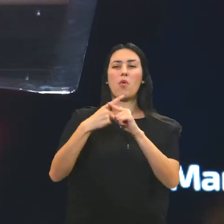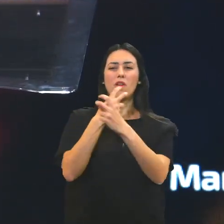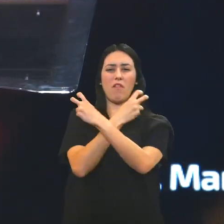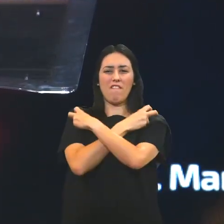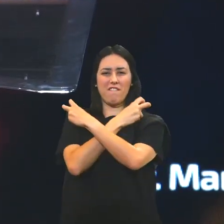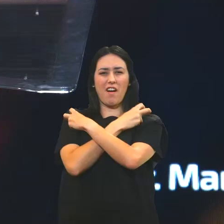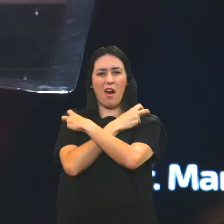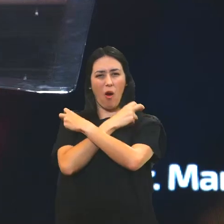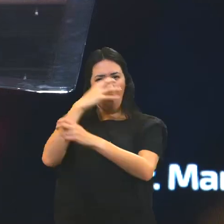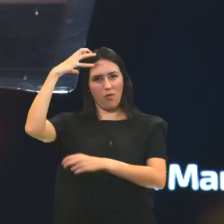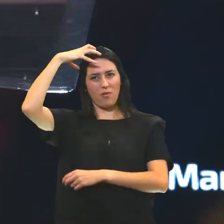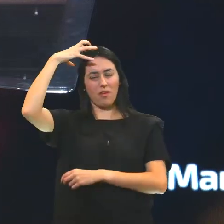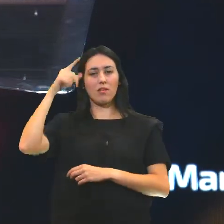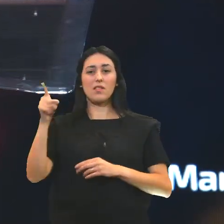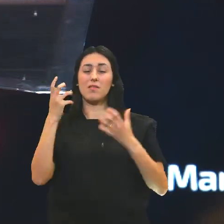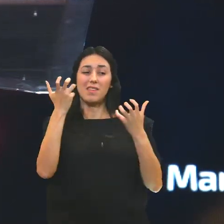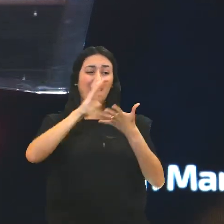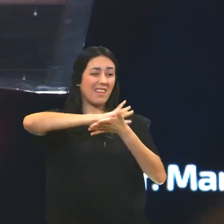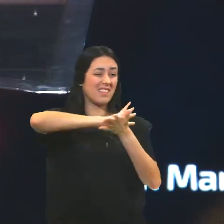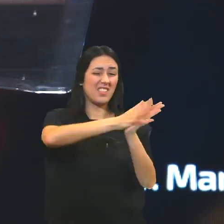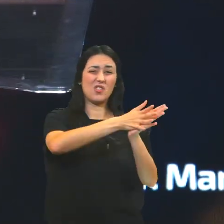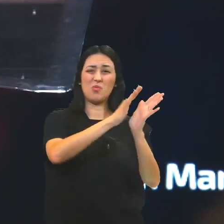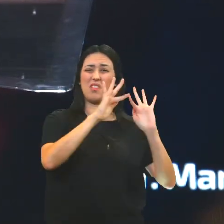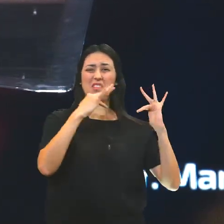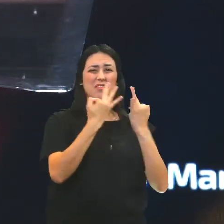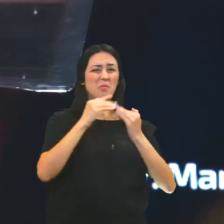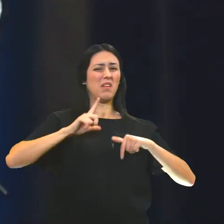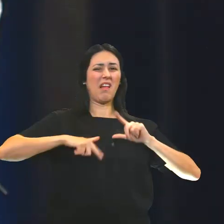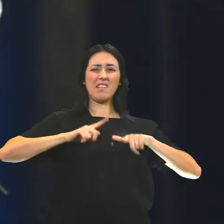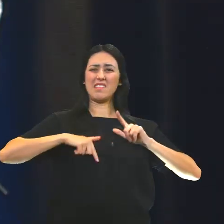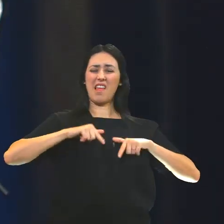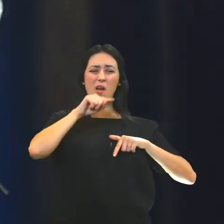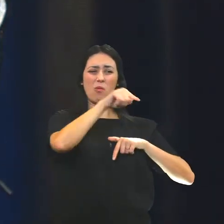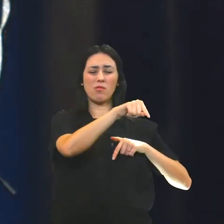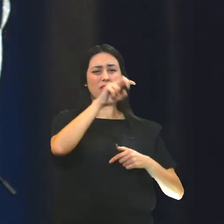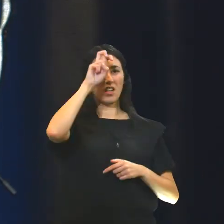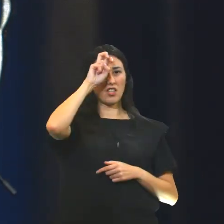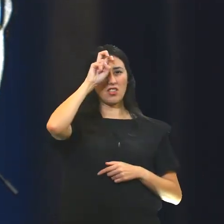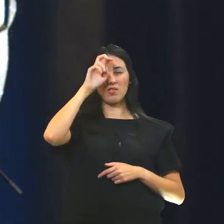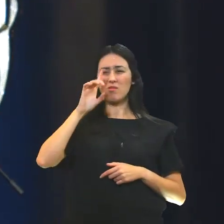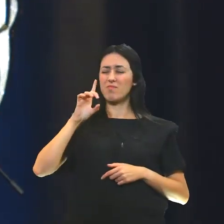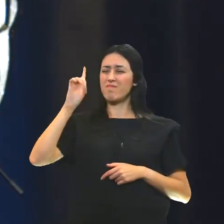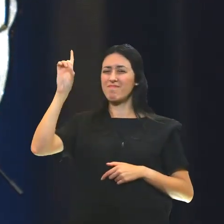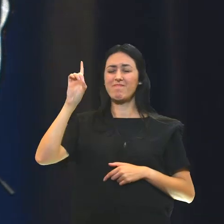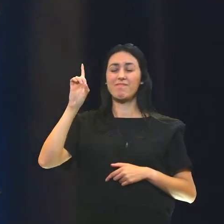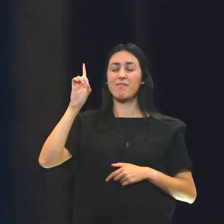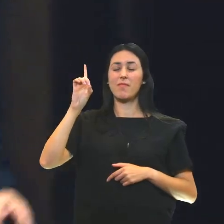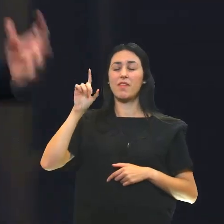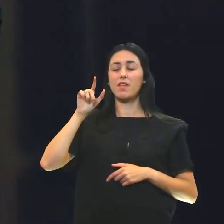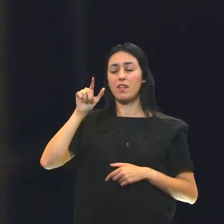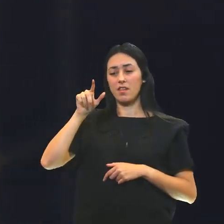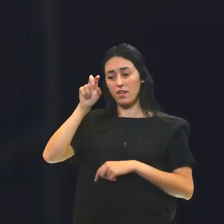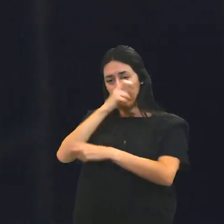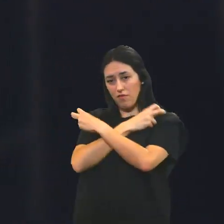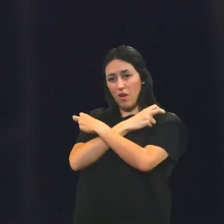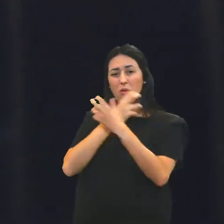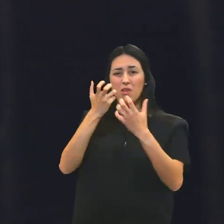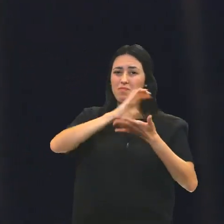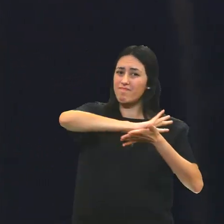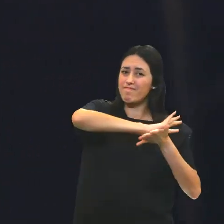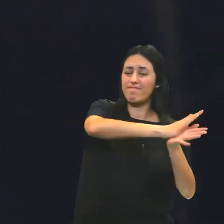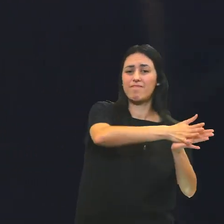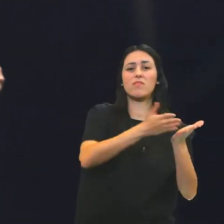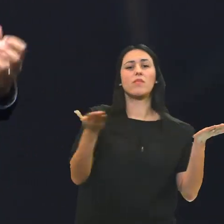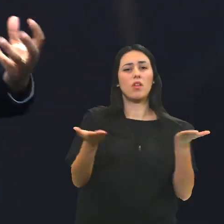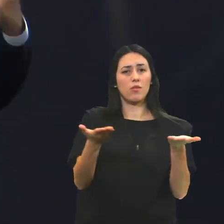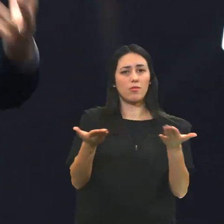a família de Israel dentro do Egito. Esses mesmos princípios valem para a minha vida e para a sua hoje. Vamos a eles.